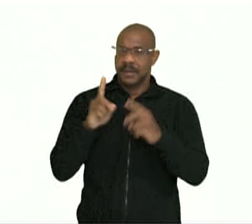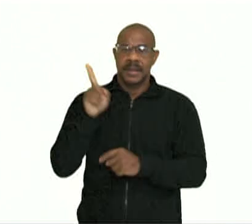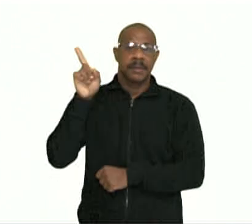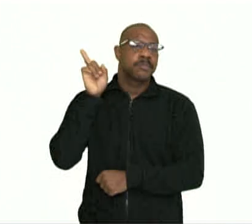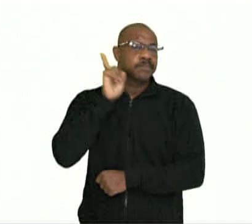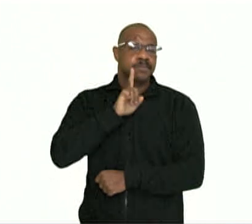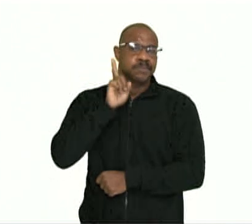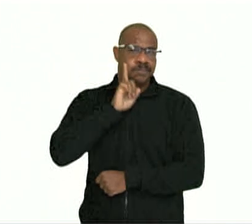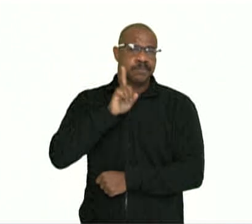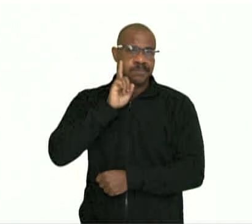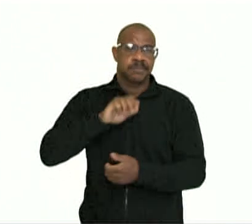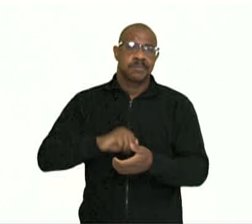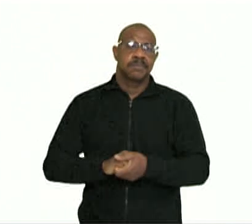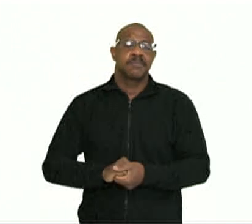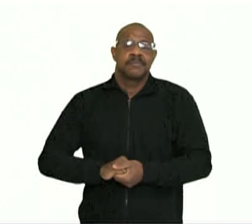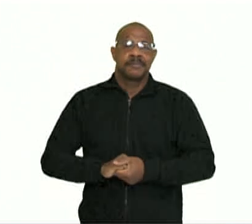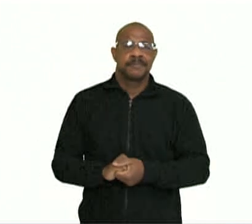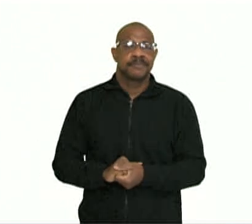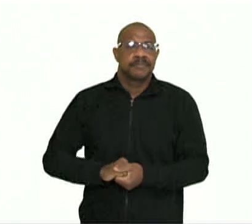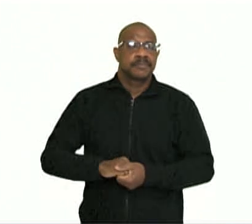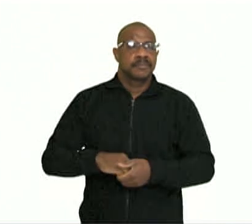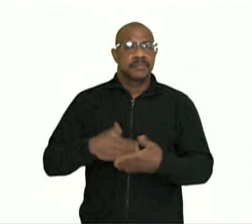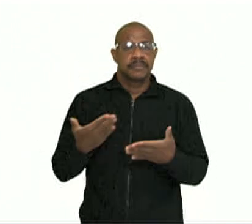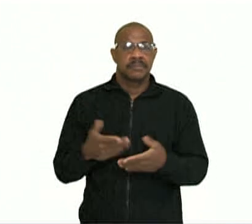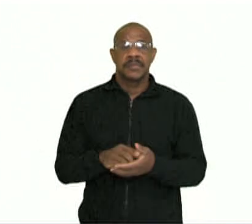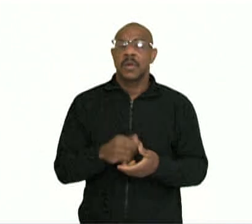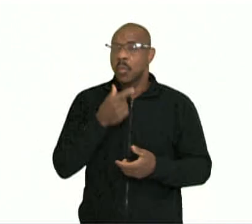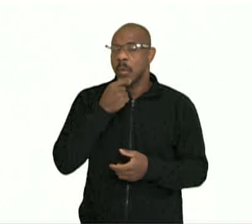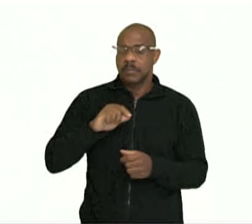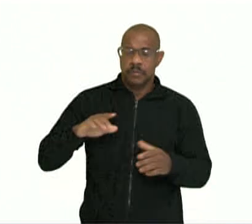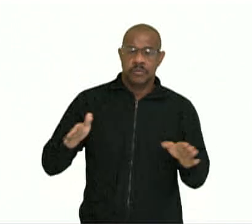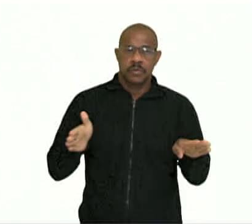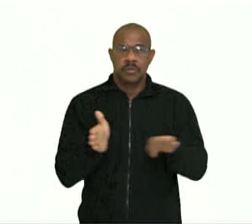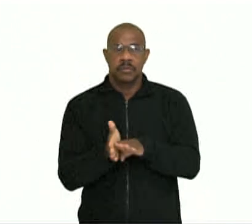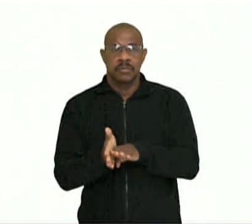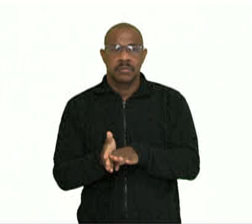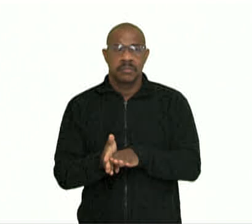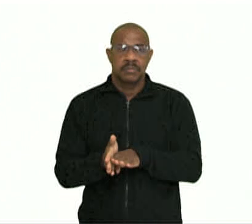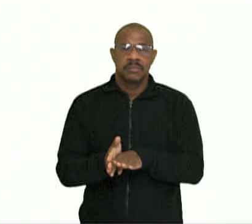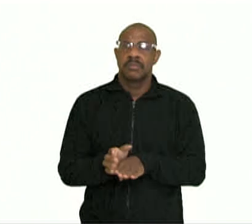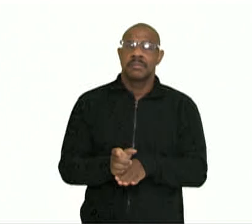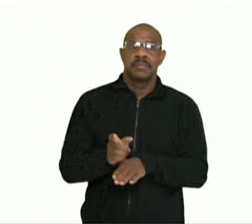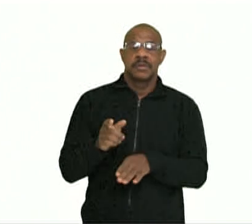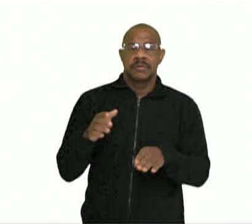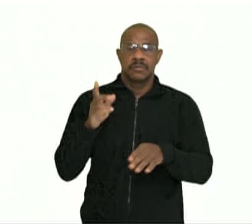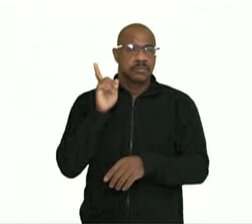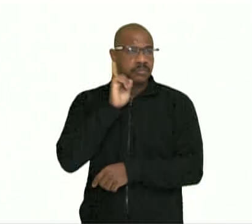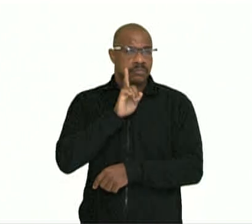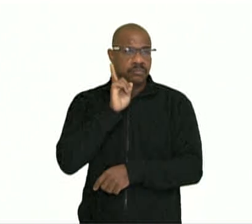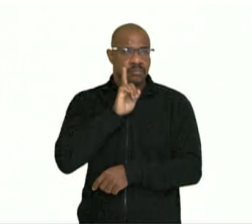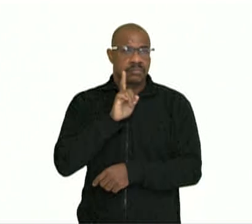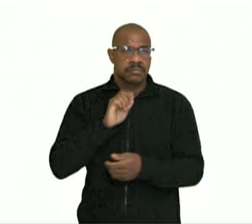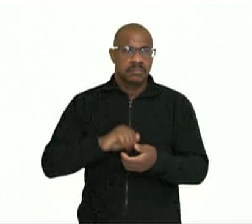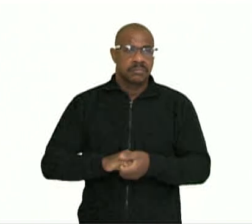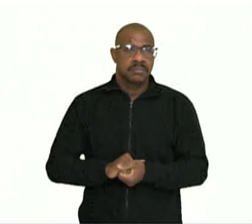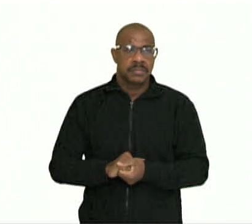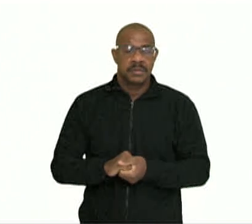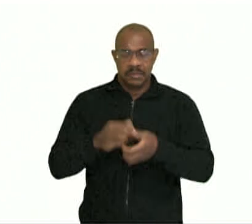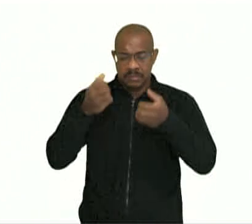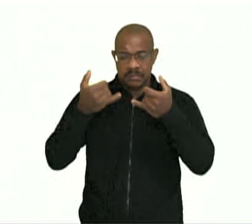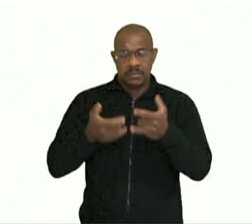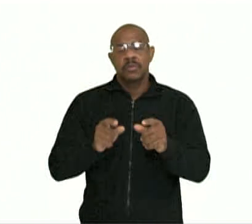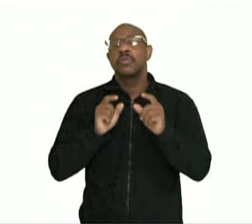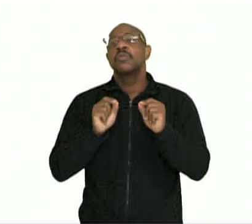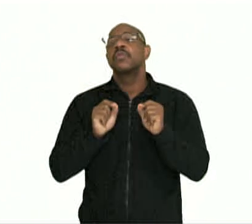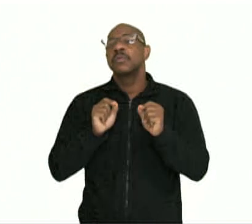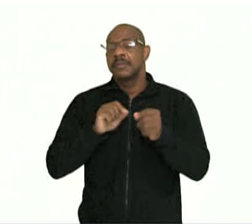muito bem sucedida da Apollo 11. Então, quando ele chegou nos Estados Unidos, ele falou